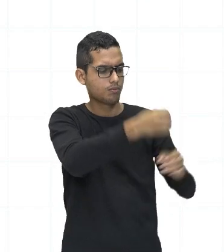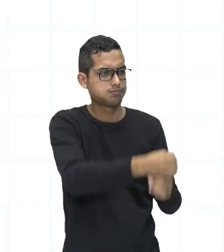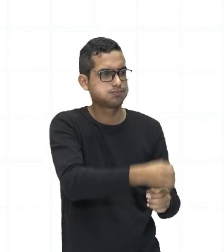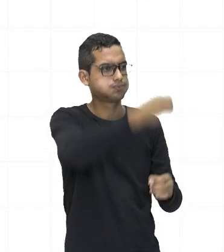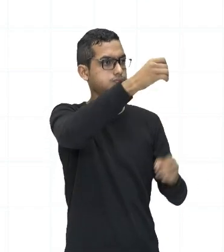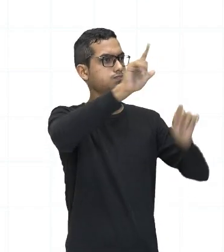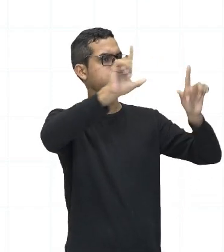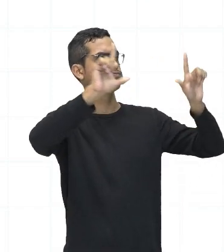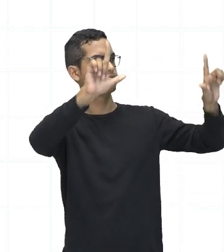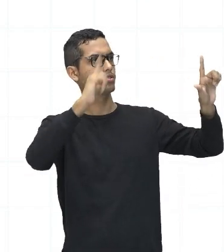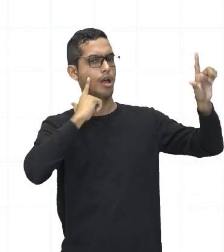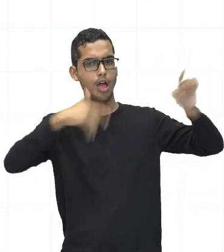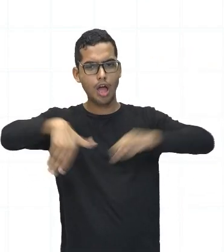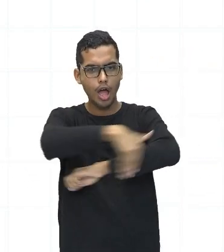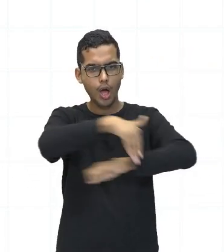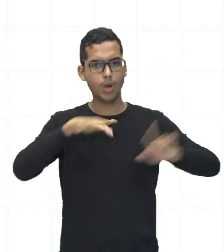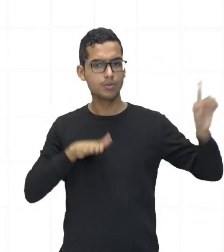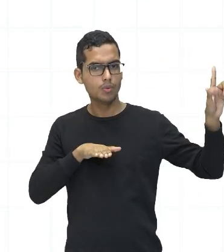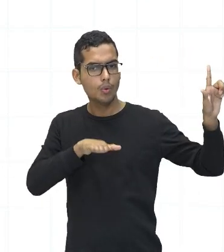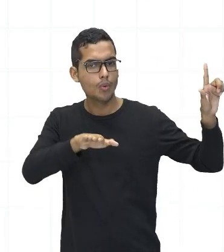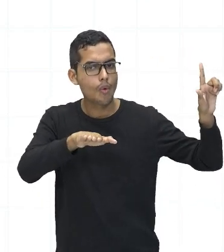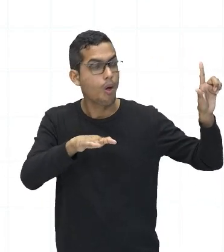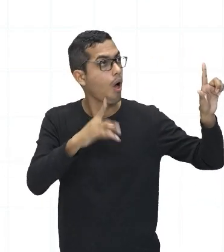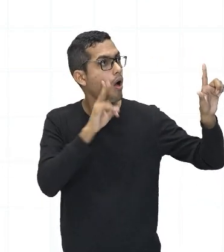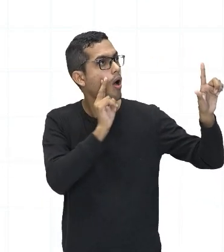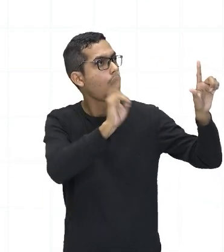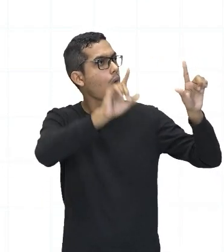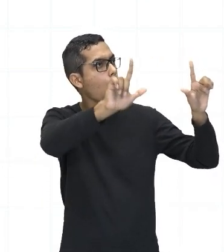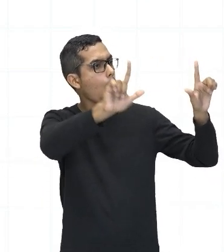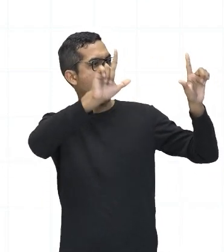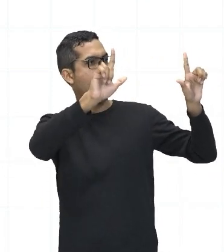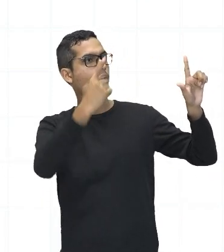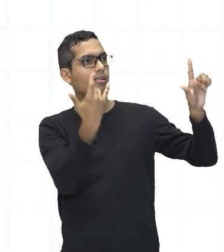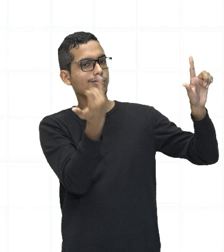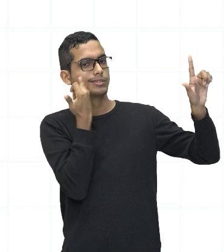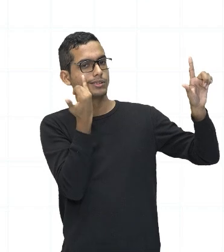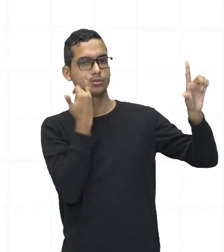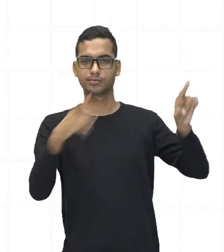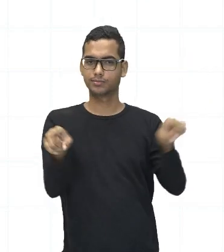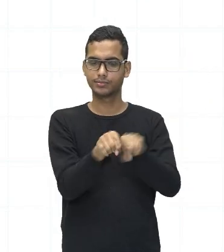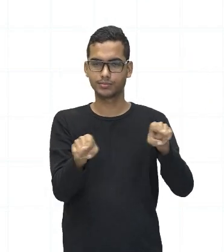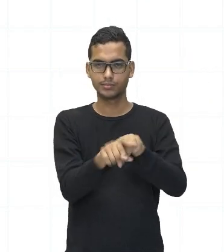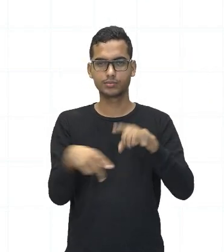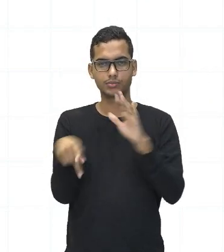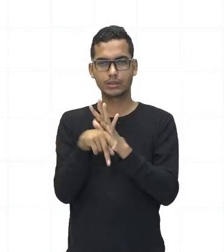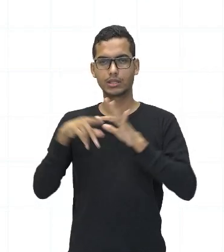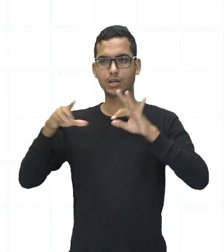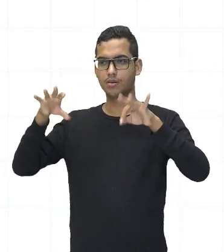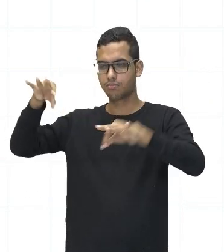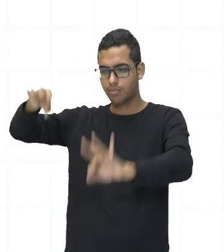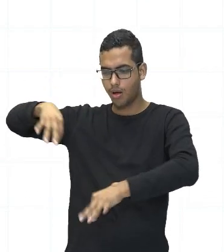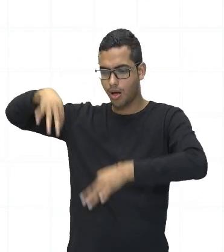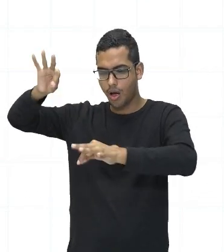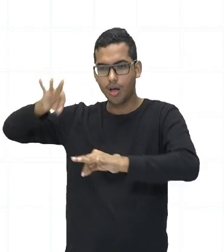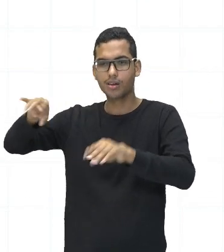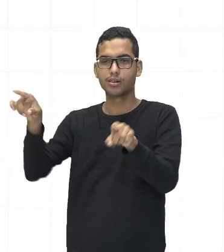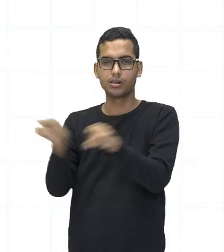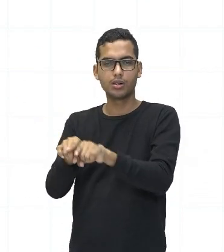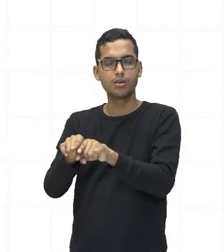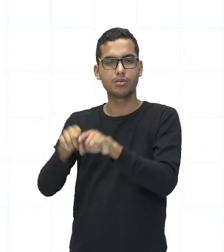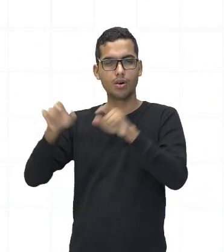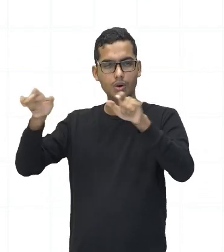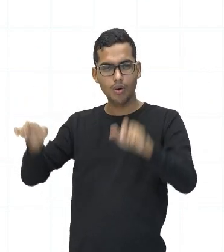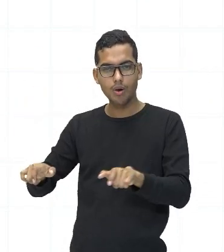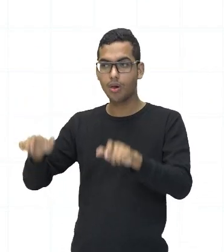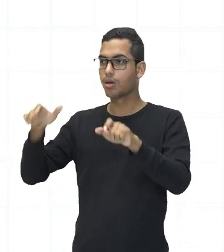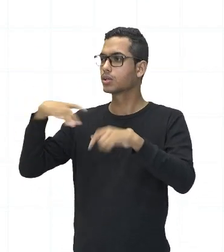placas, né, de aviso, cartazes, né, lugares onde se possa pregar, colar cartazes. Então